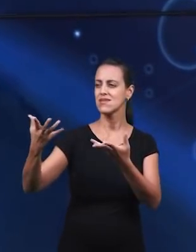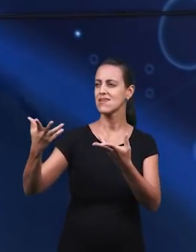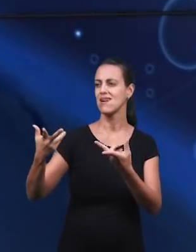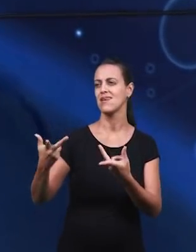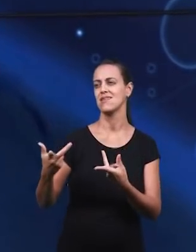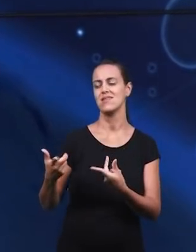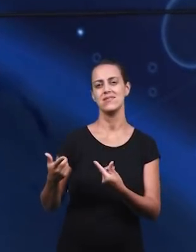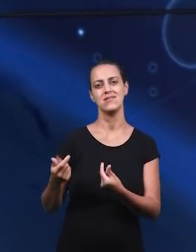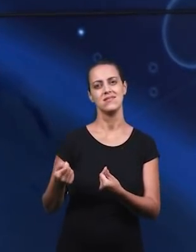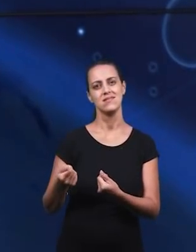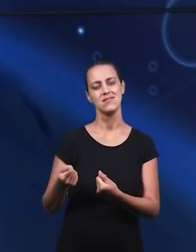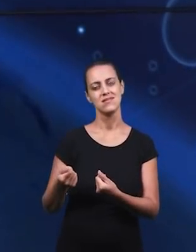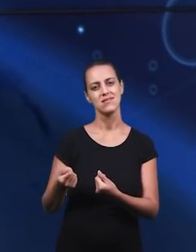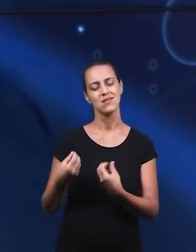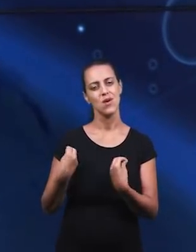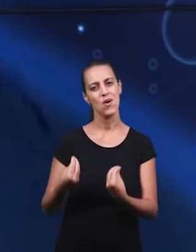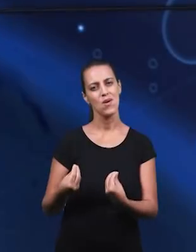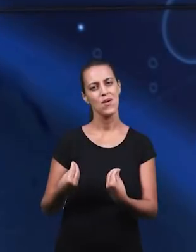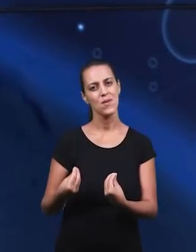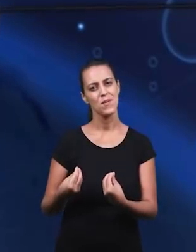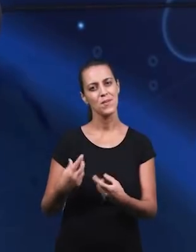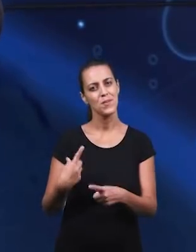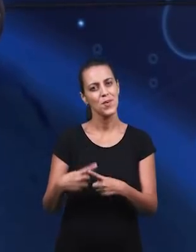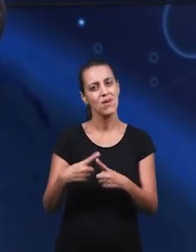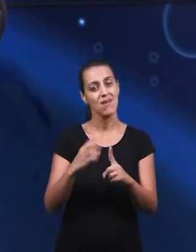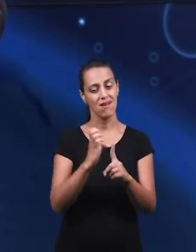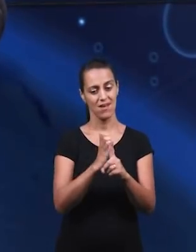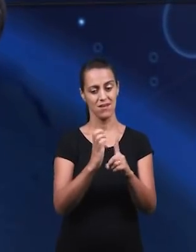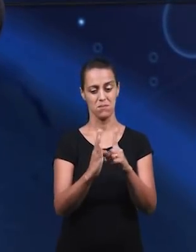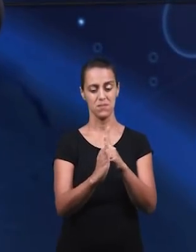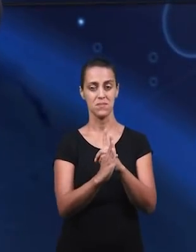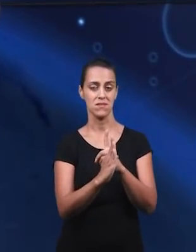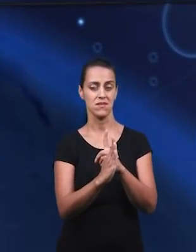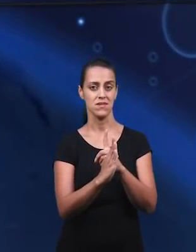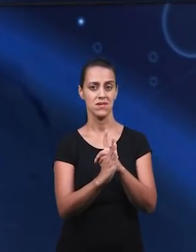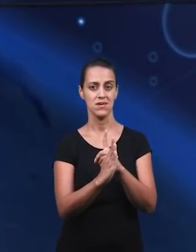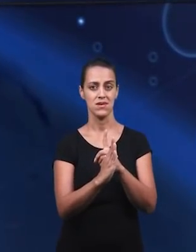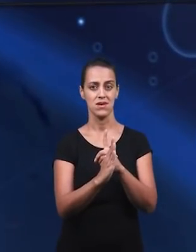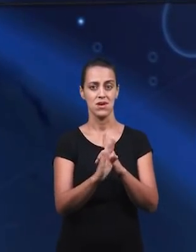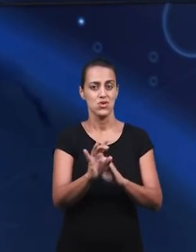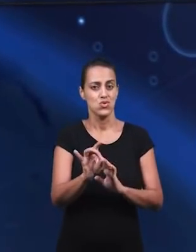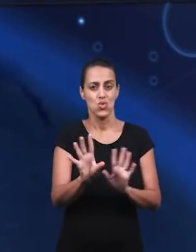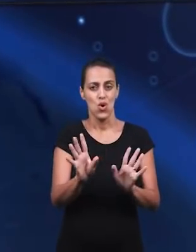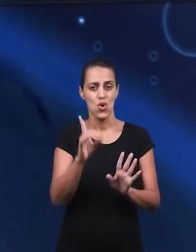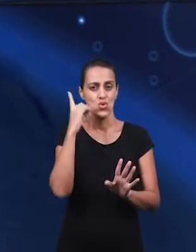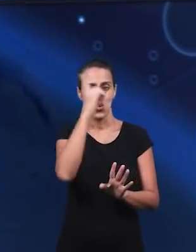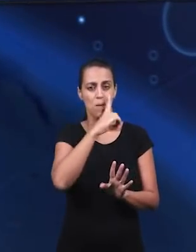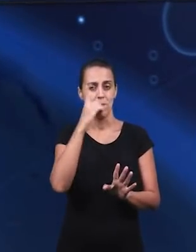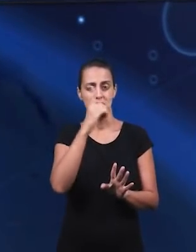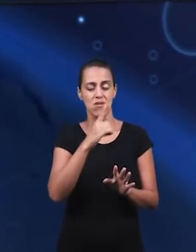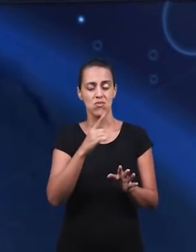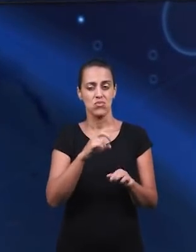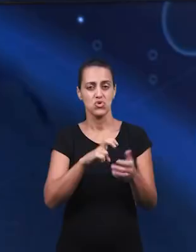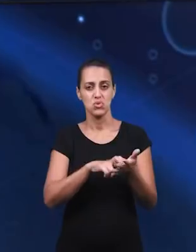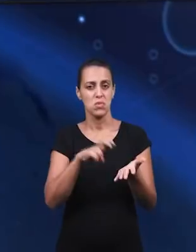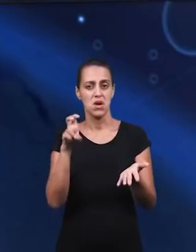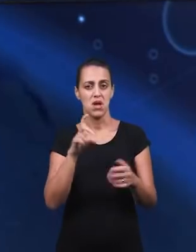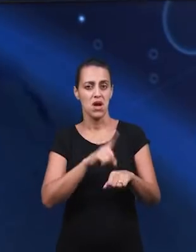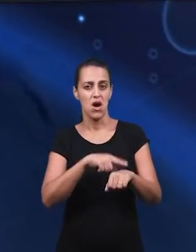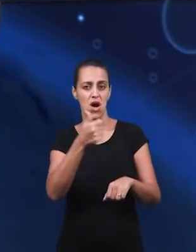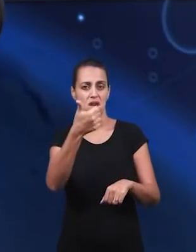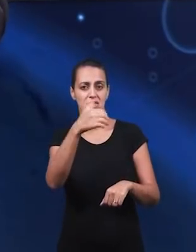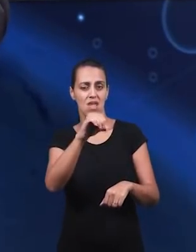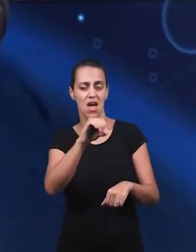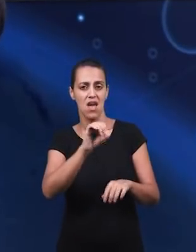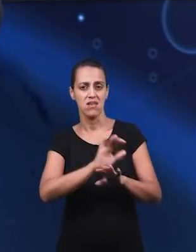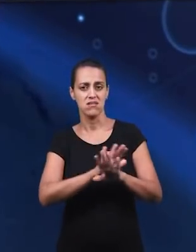maravilhados em dizer que Escola Bíblica Dominical para nós não é apenas um domingo pela manhã, a partir das 10 horas